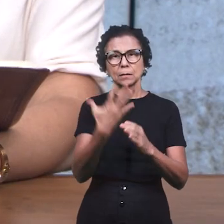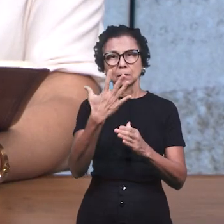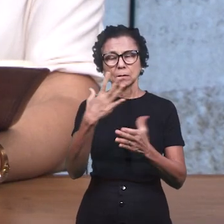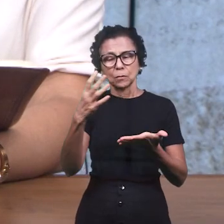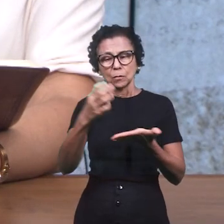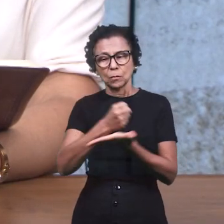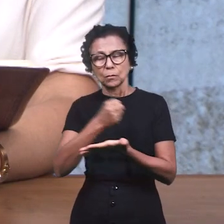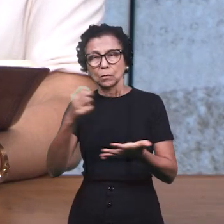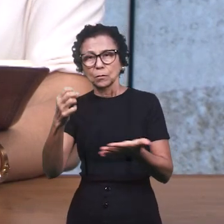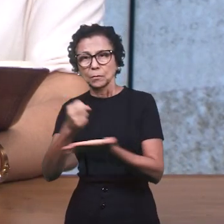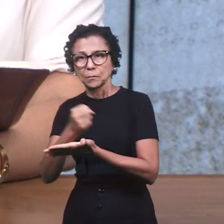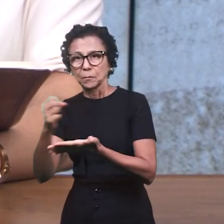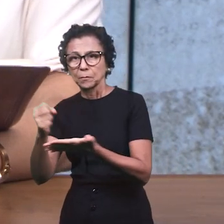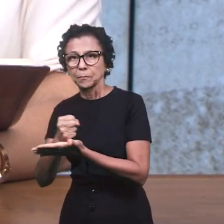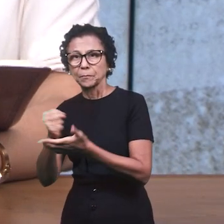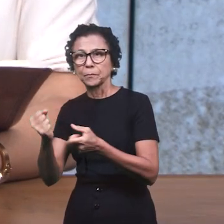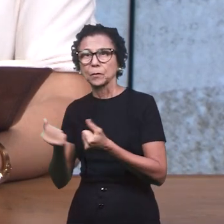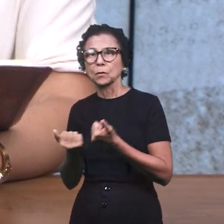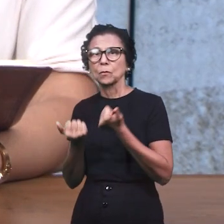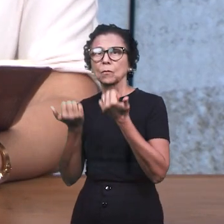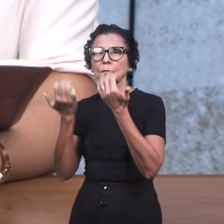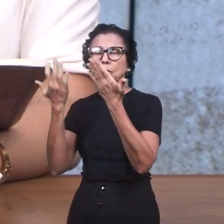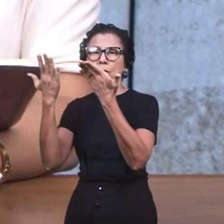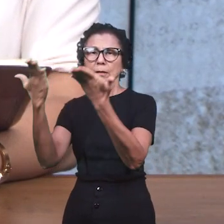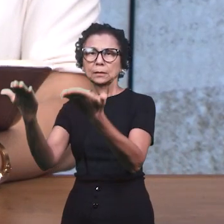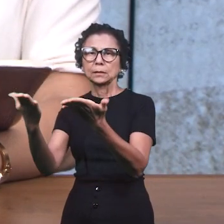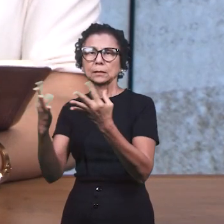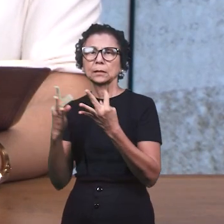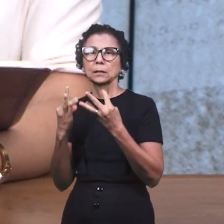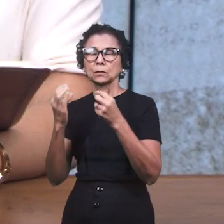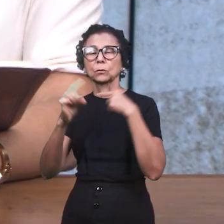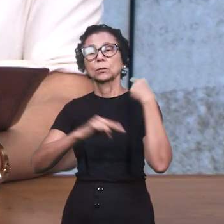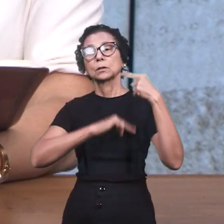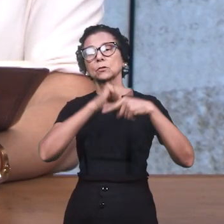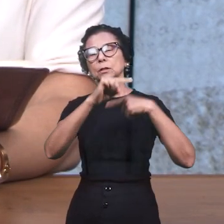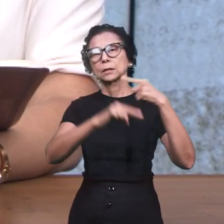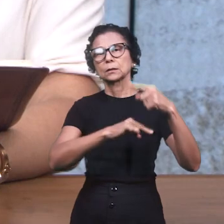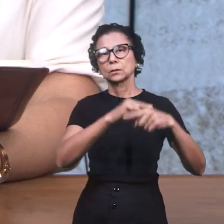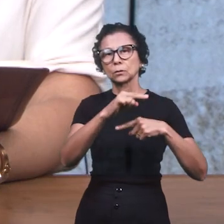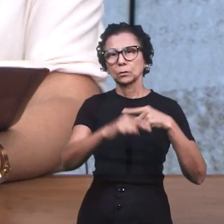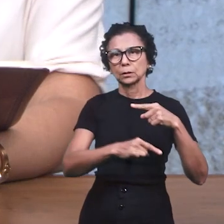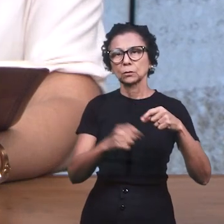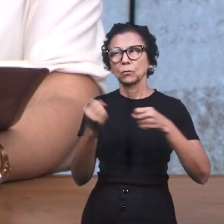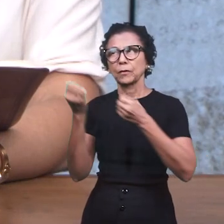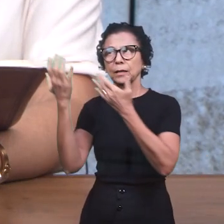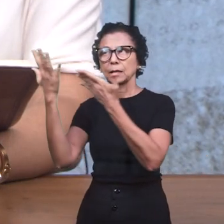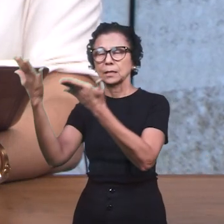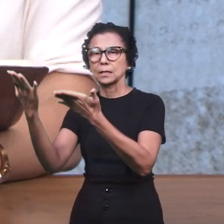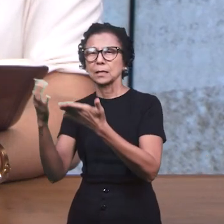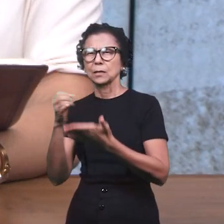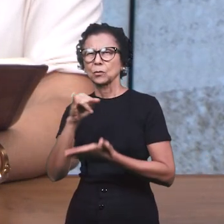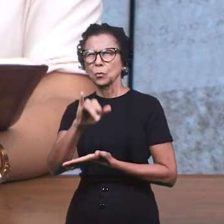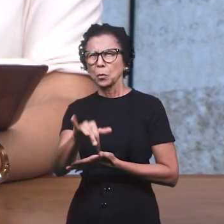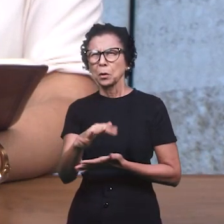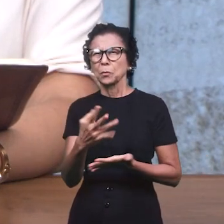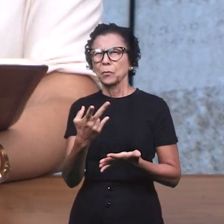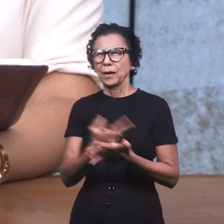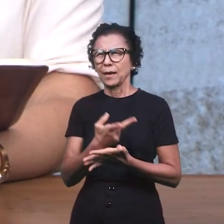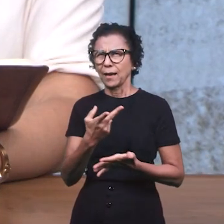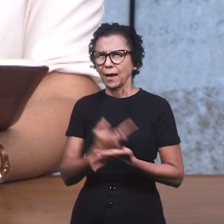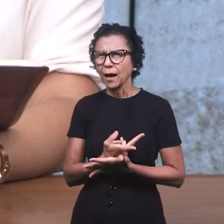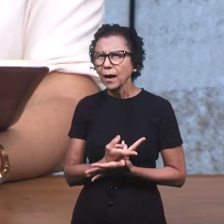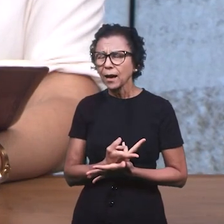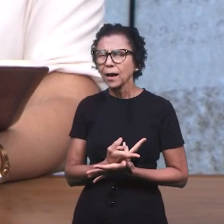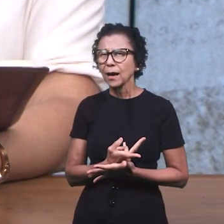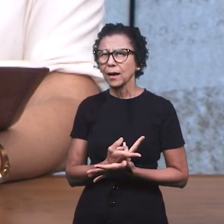Senhor oferta alçada nas vossas gerações. E quando vierdes a errar, e não